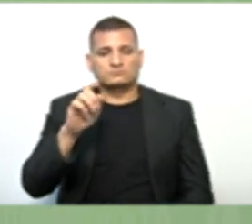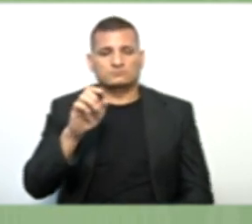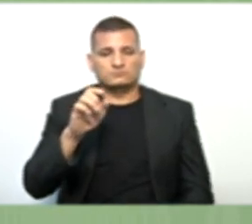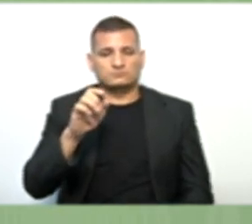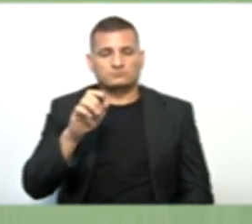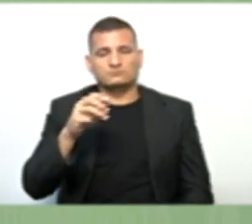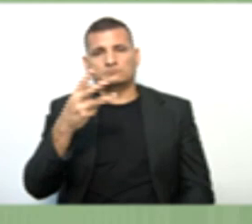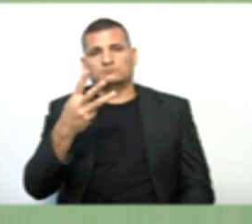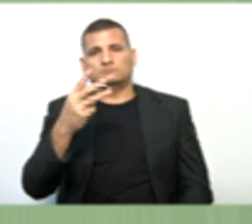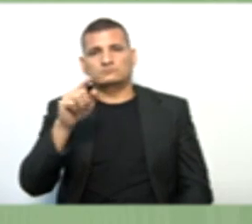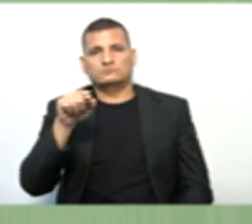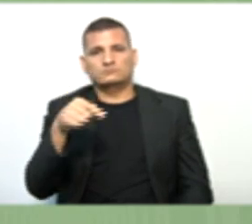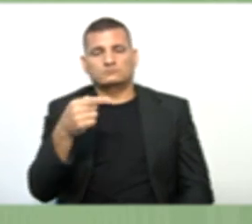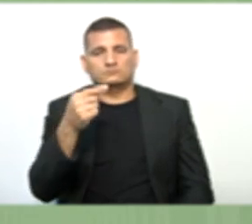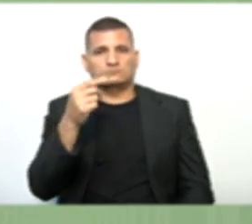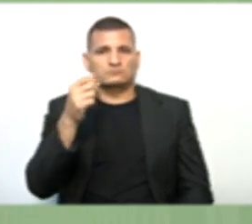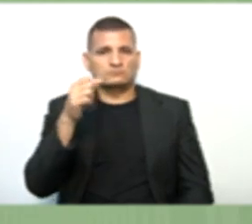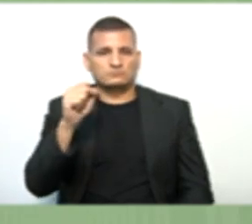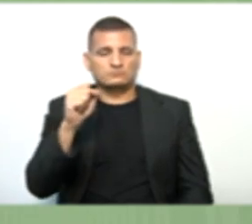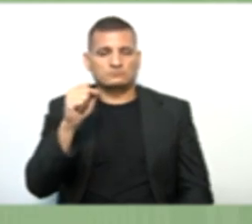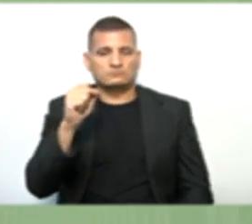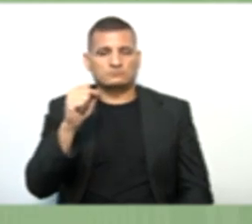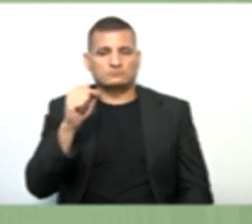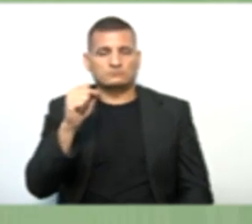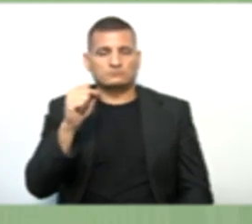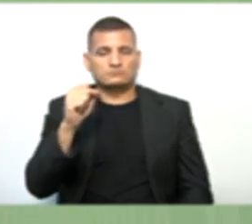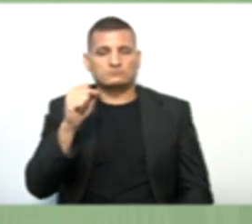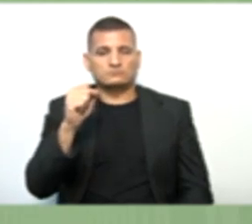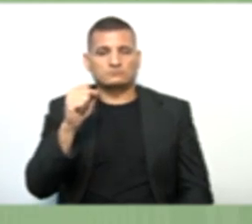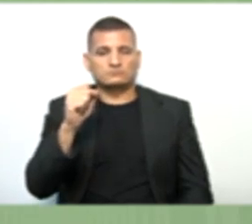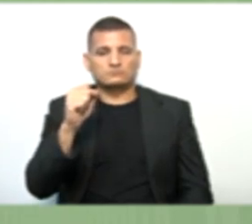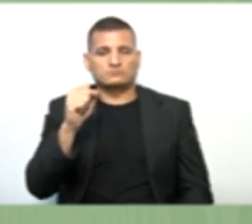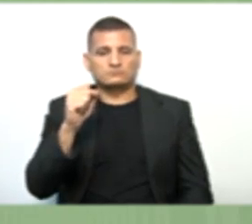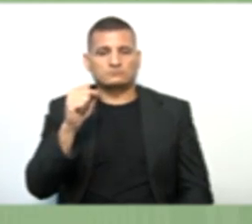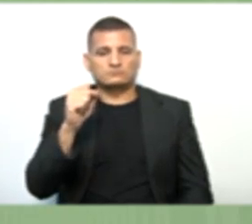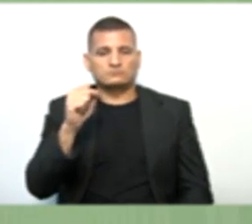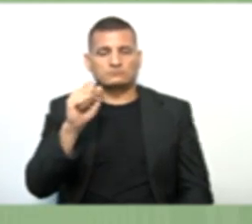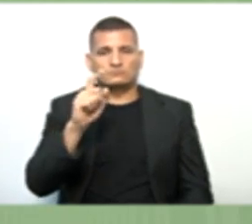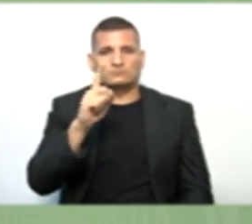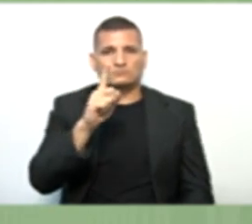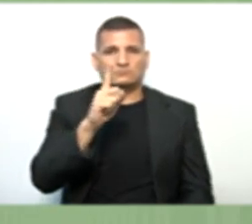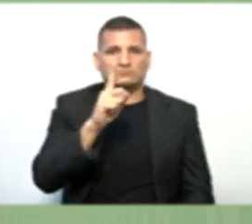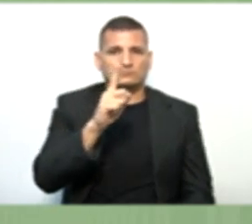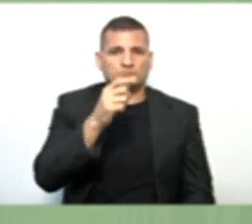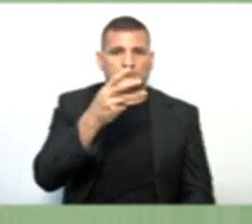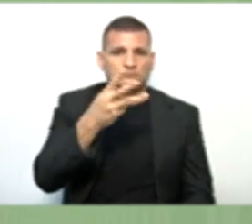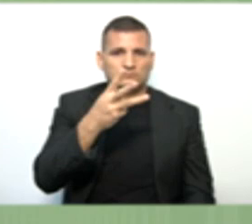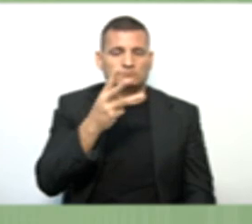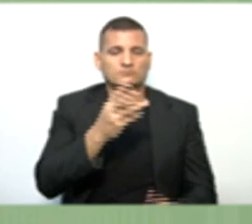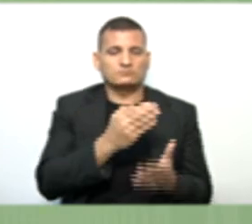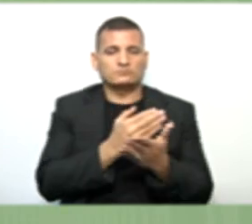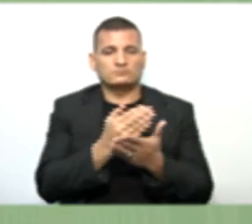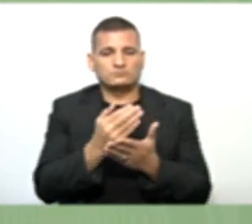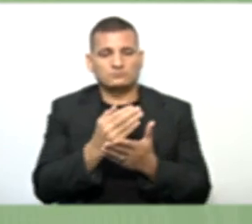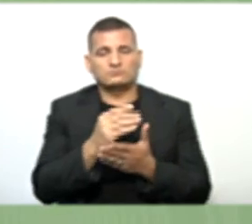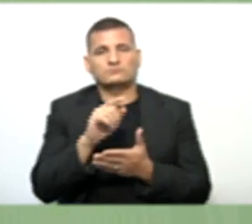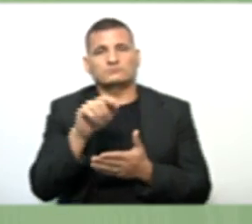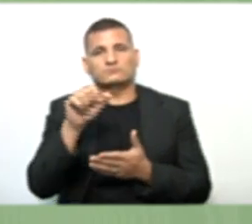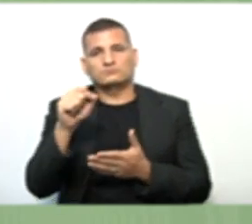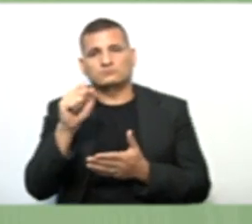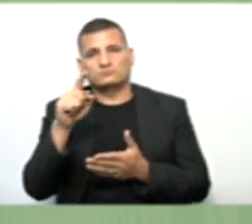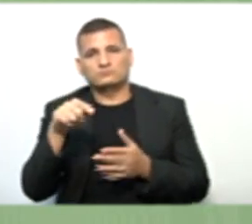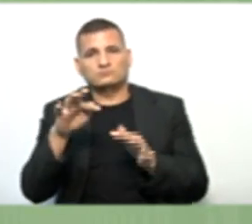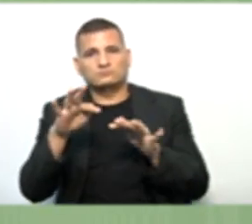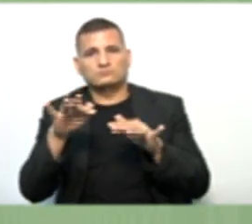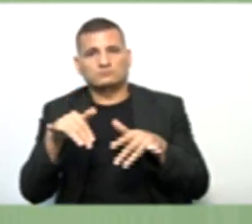3 e 8, então a gente sabe que aparecendo esses dois valores, um é o início, o primeiro, e o próximo é o fim.